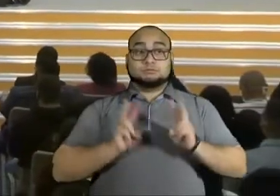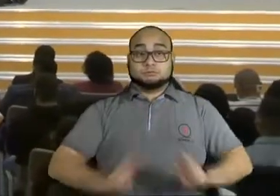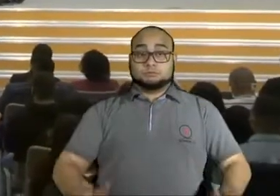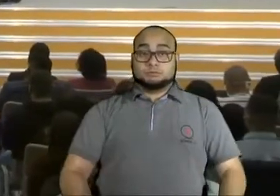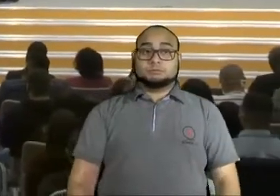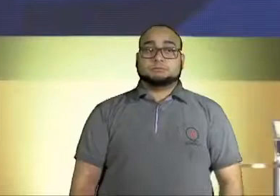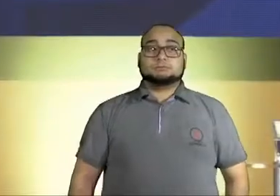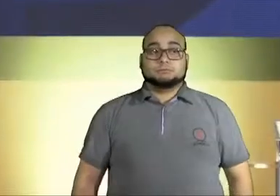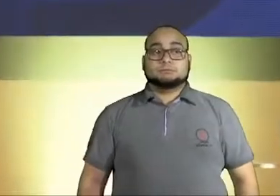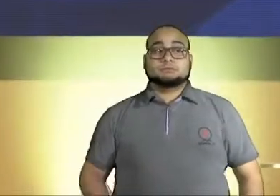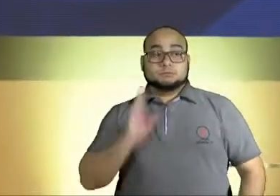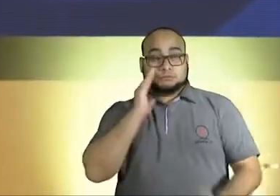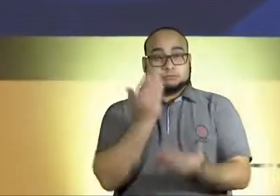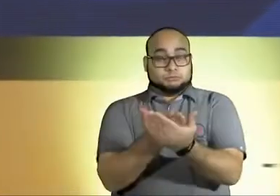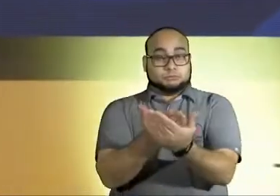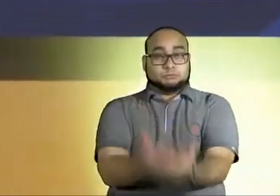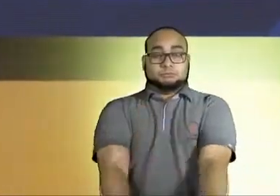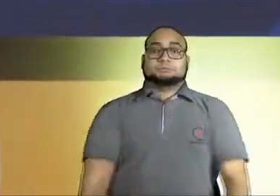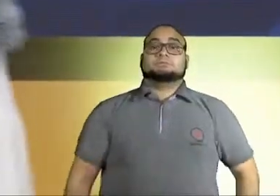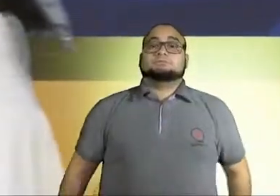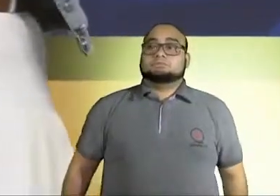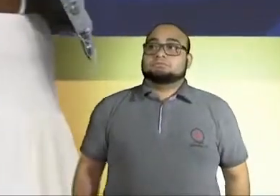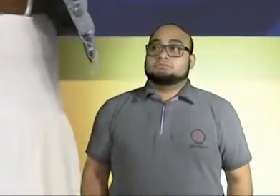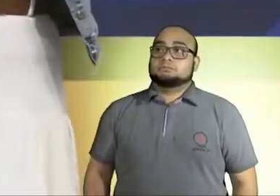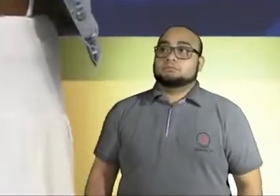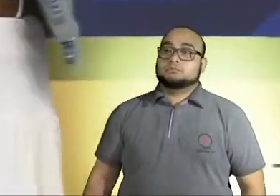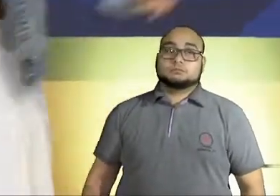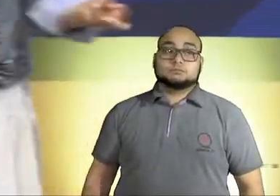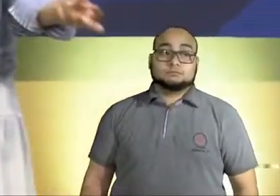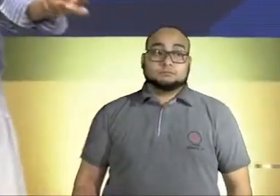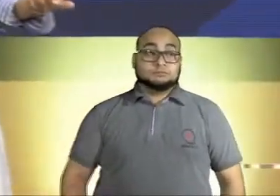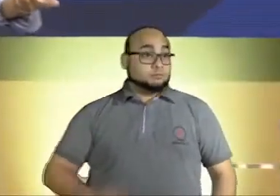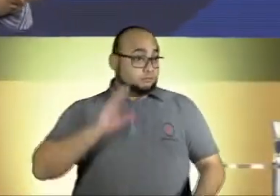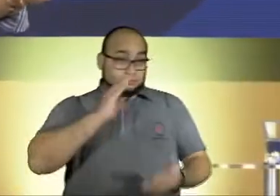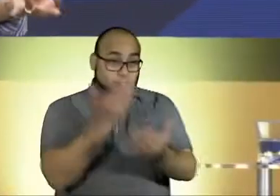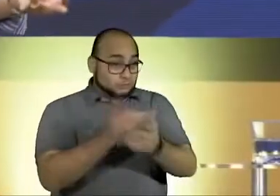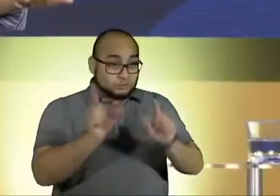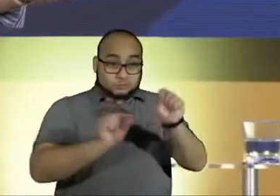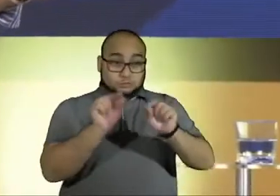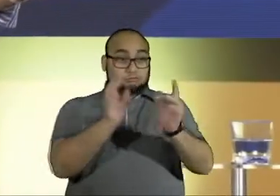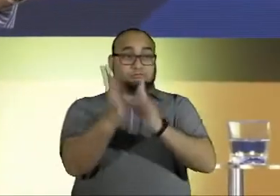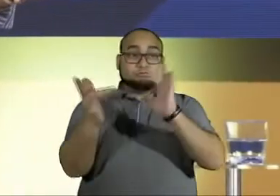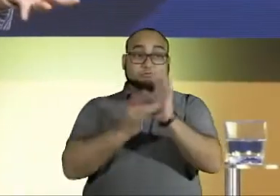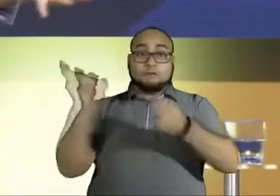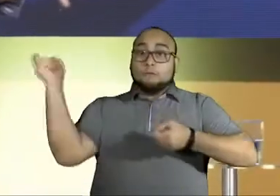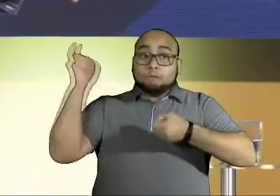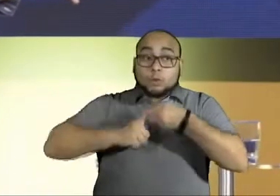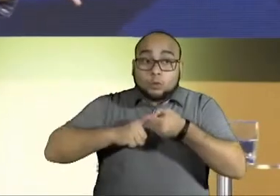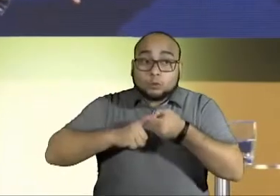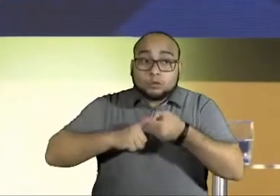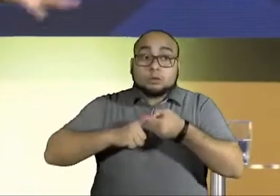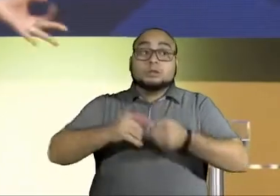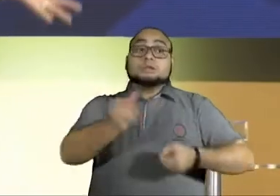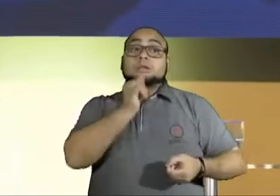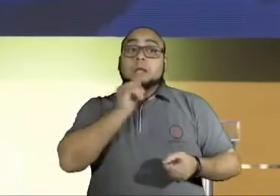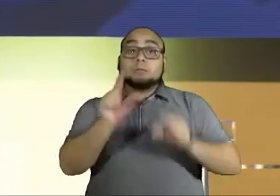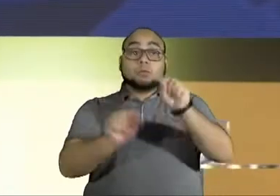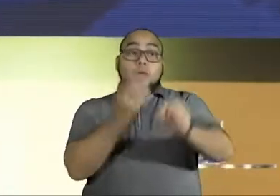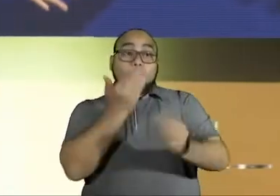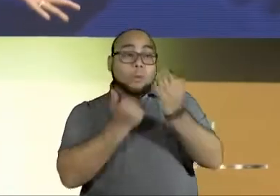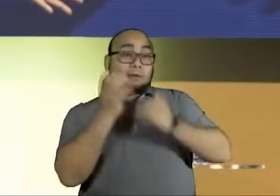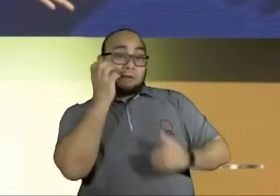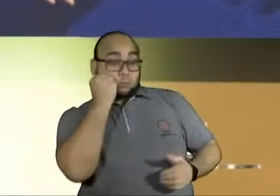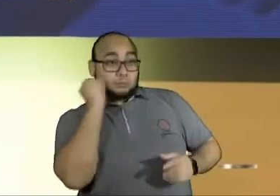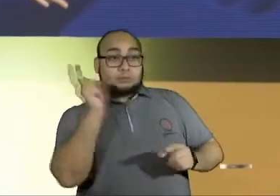nos cravos, não creio. Ah, é? Jesus volta na casa de novo. Comeu lá? Não. Bebeu lá? Não. Dormiu lá? Não. Falou mais